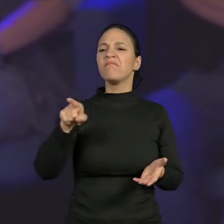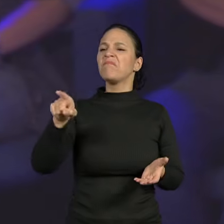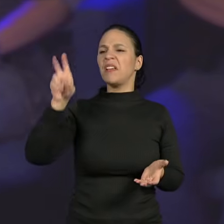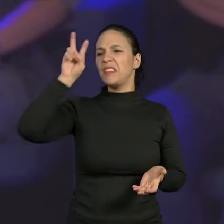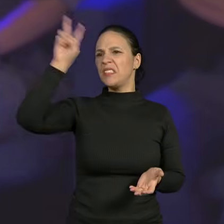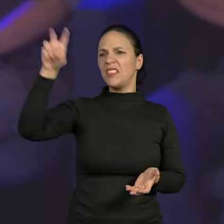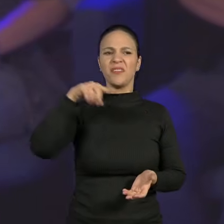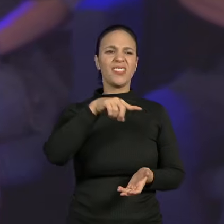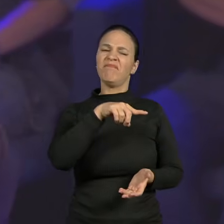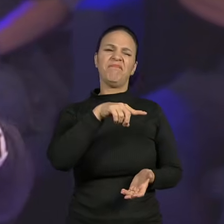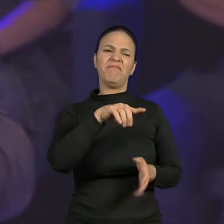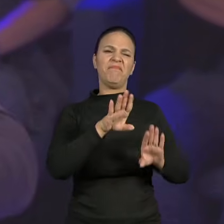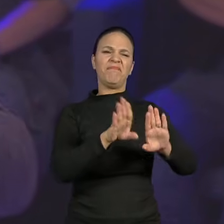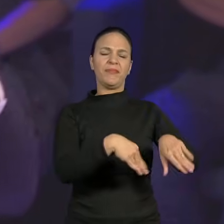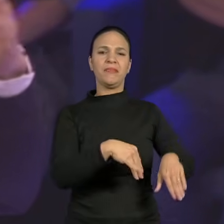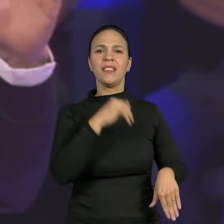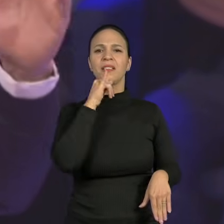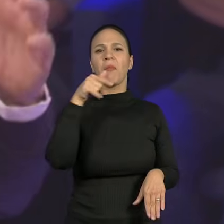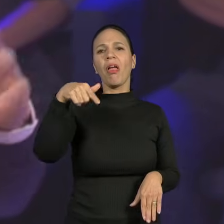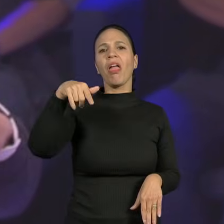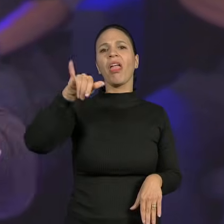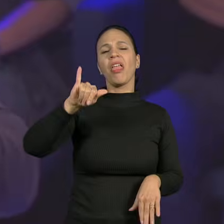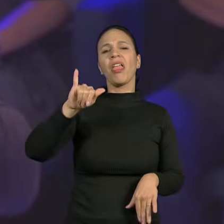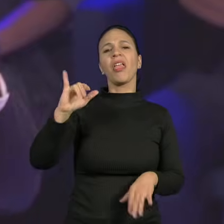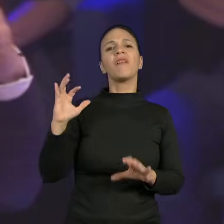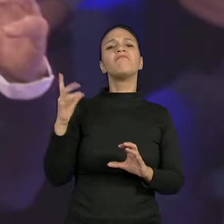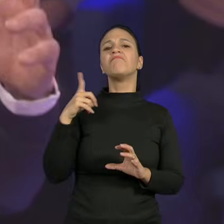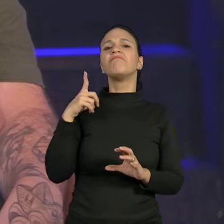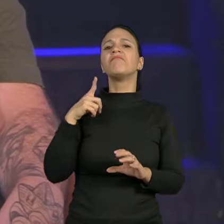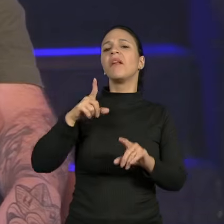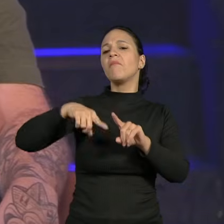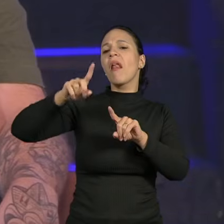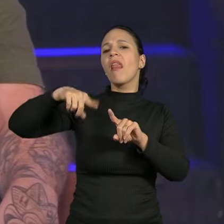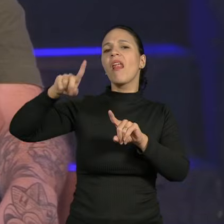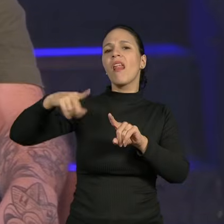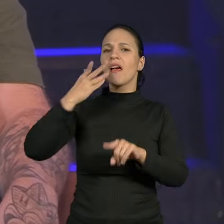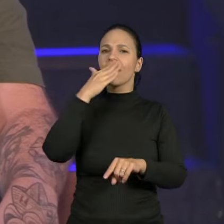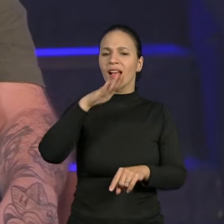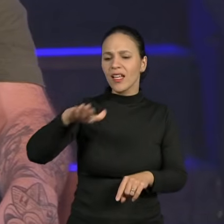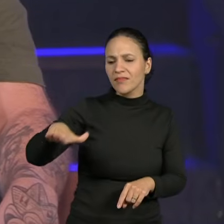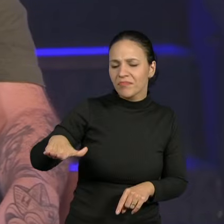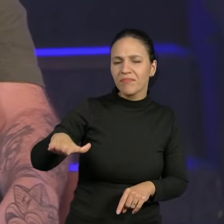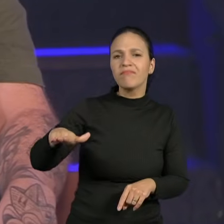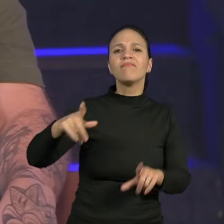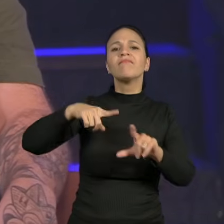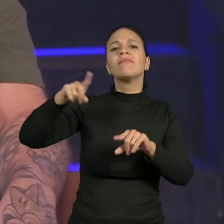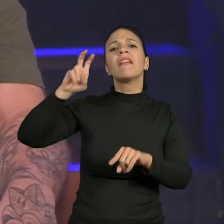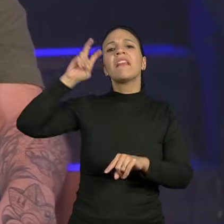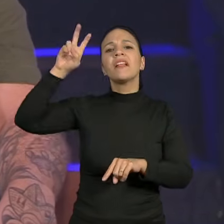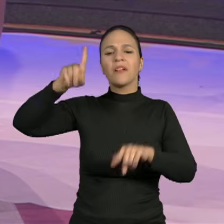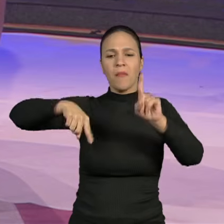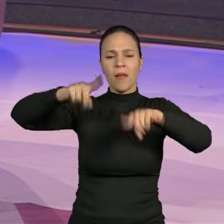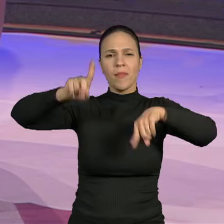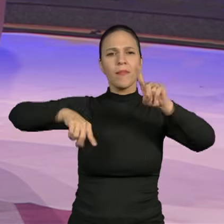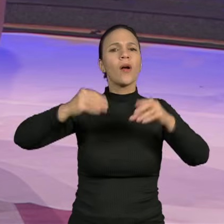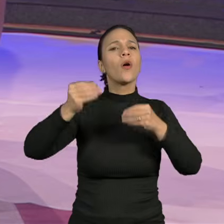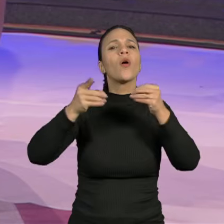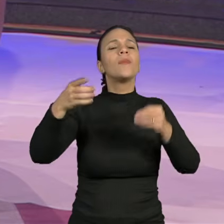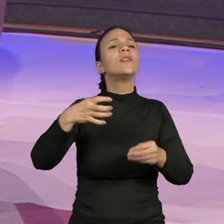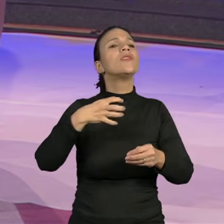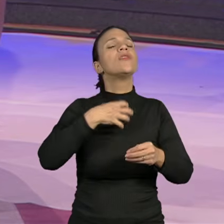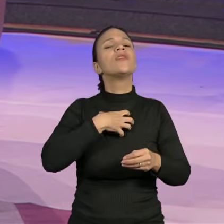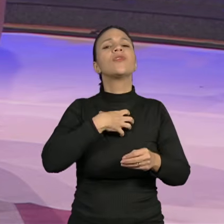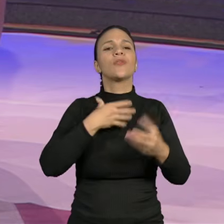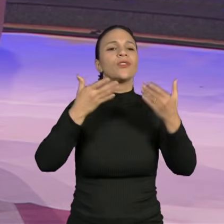outras não, né? O tal do QI, fazia teste QI com crianças pequenas, né? Como é que vocês se preocupam com isso na linguagem de vocês,